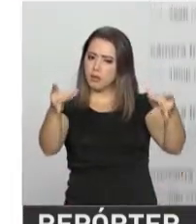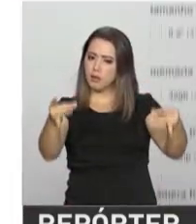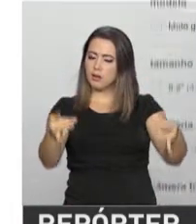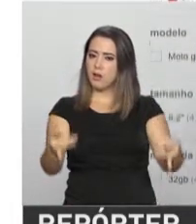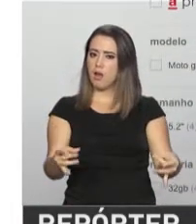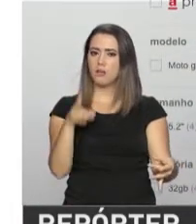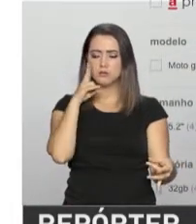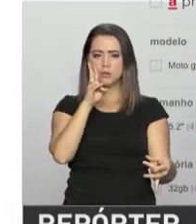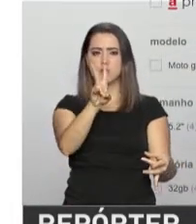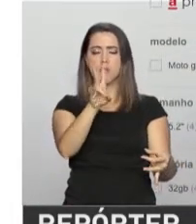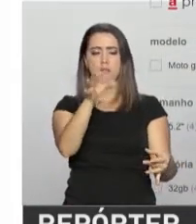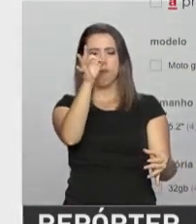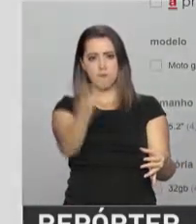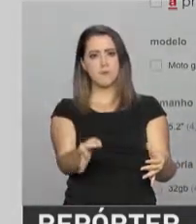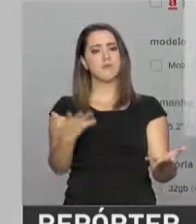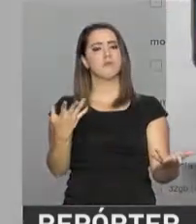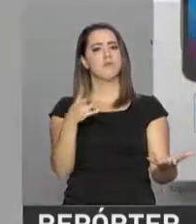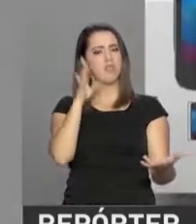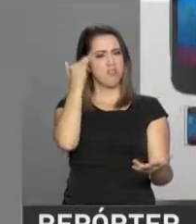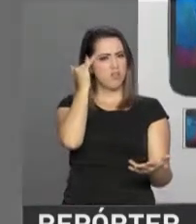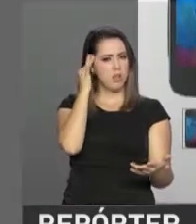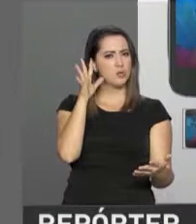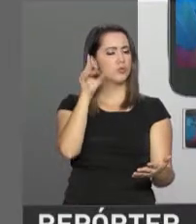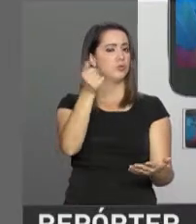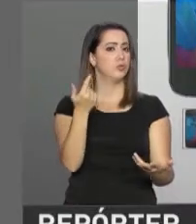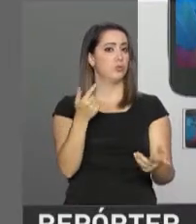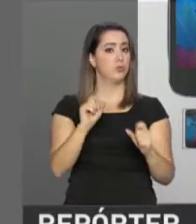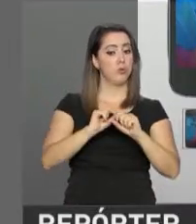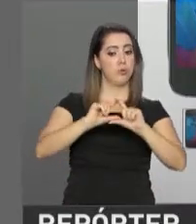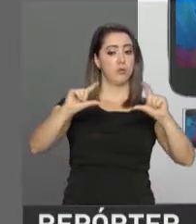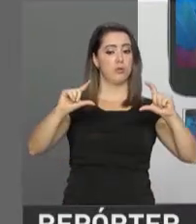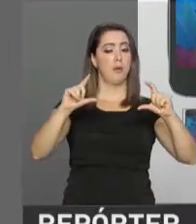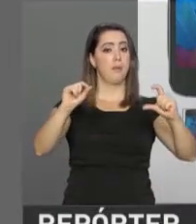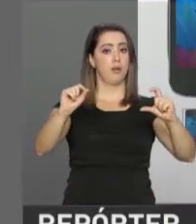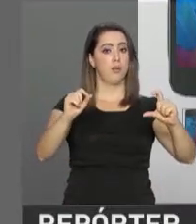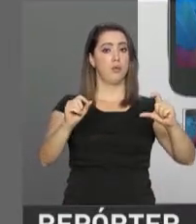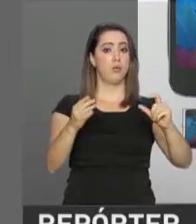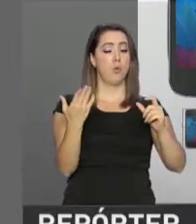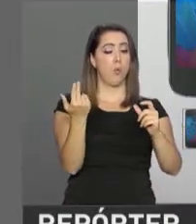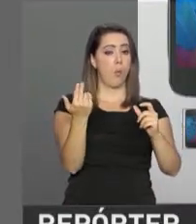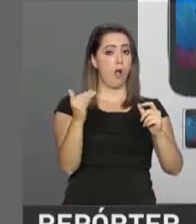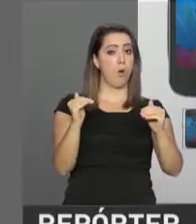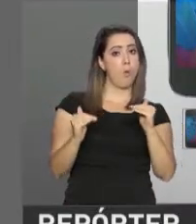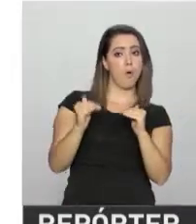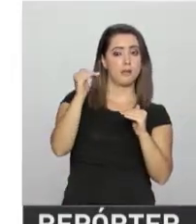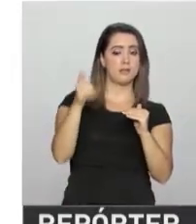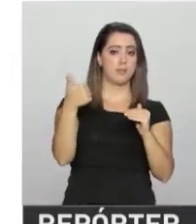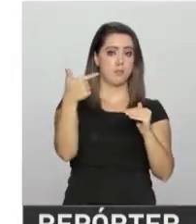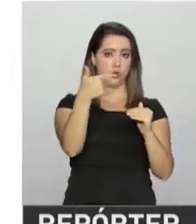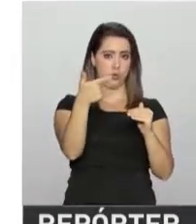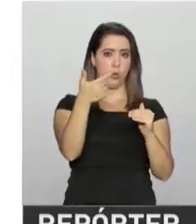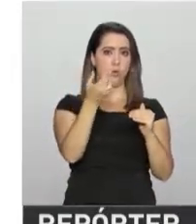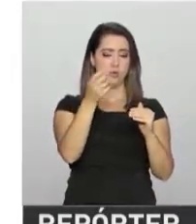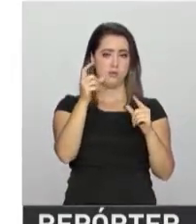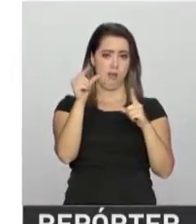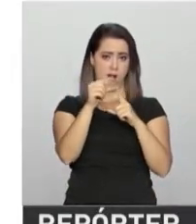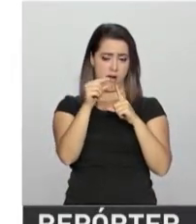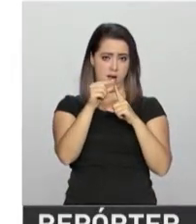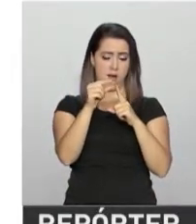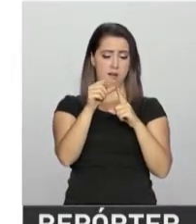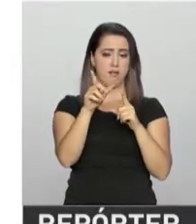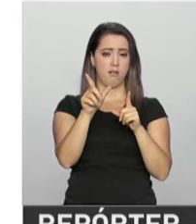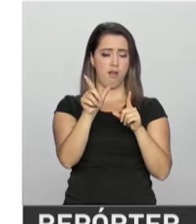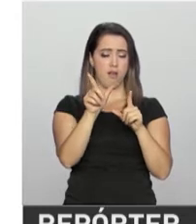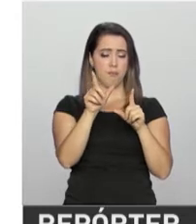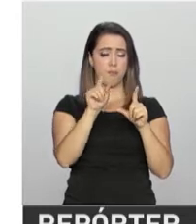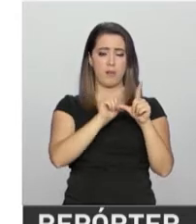facilmente legíveis com o tamanho da fonte igual ou maior que 12 a partir de agora quem quiser vender mercadorias e oferecer